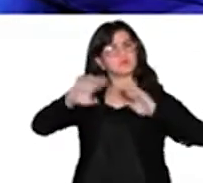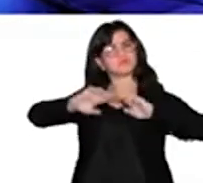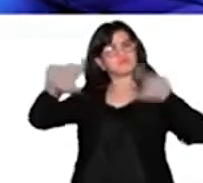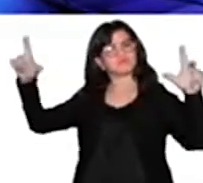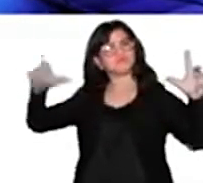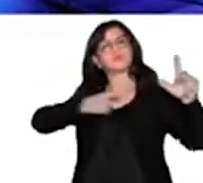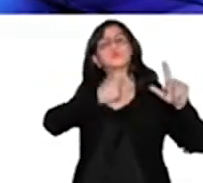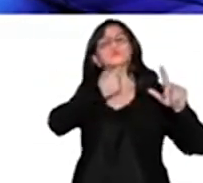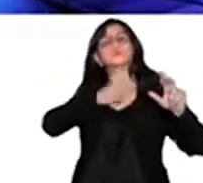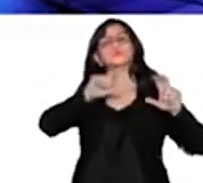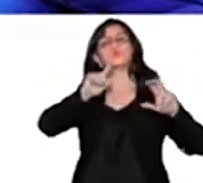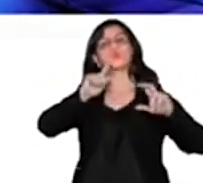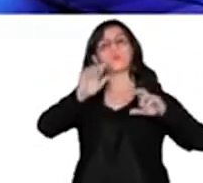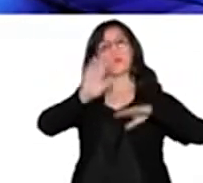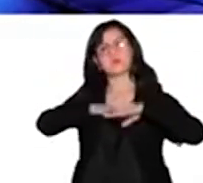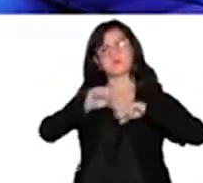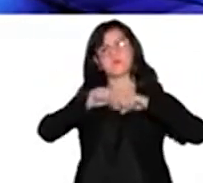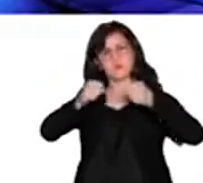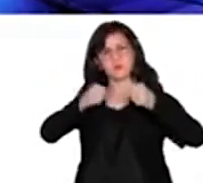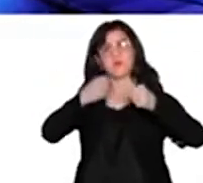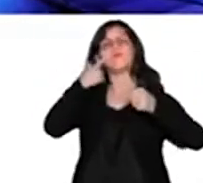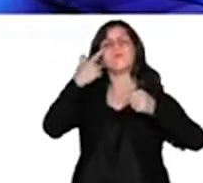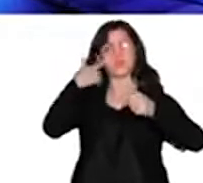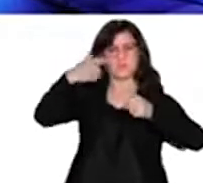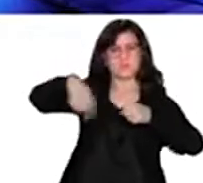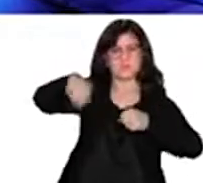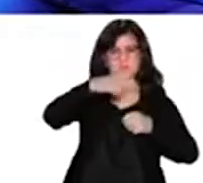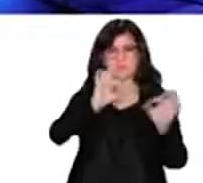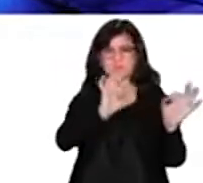grave, vocês vão perceber ao decorrer da peça.